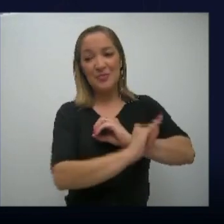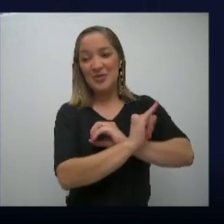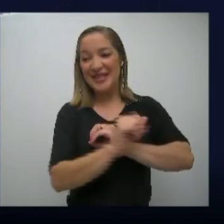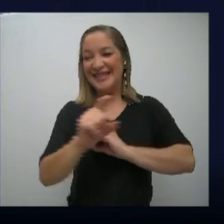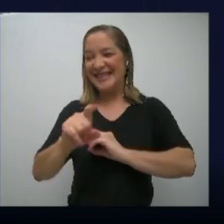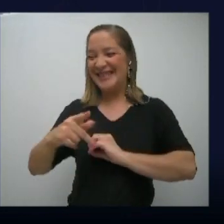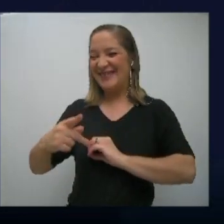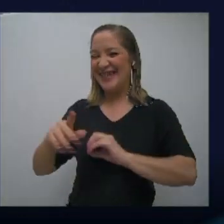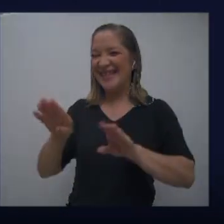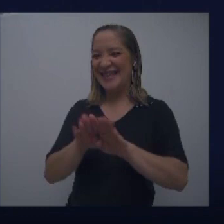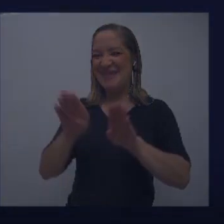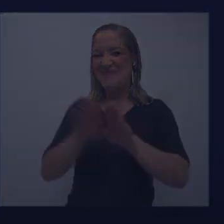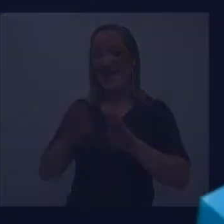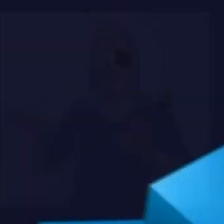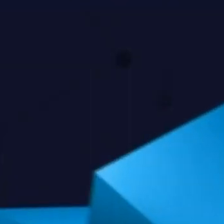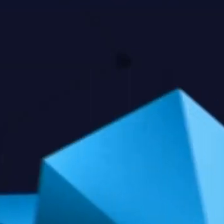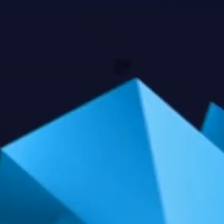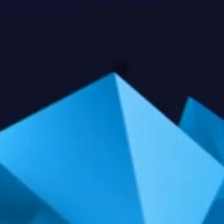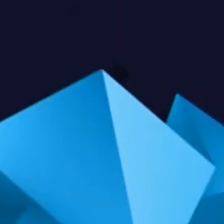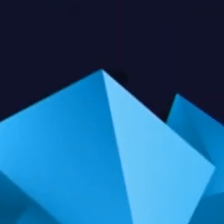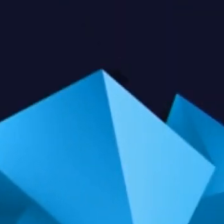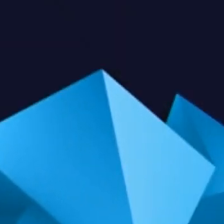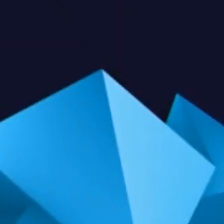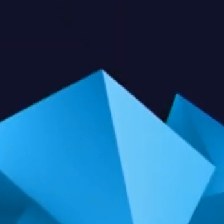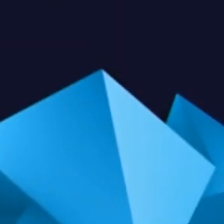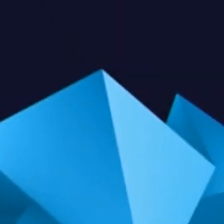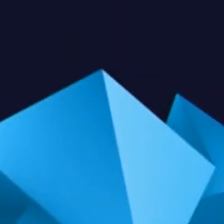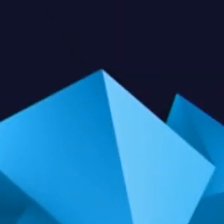ouvindo hoje que a próxima pessoal